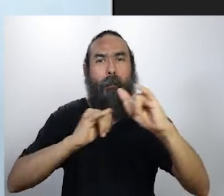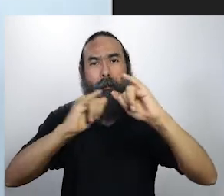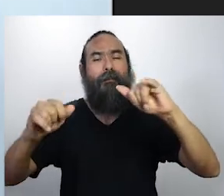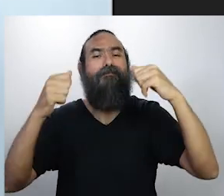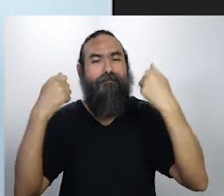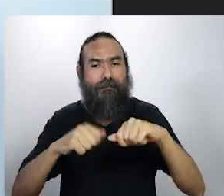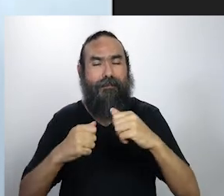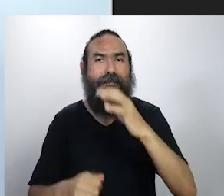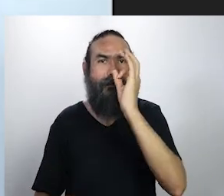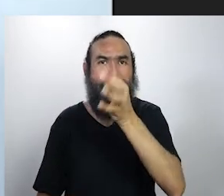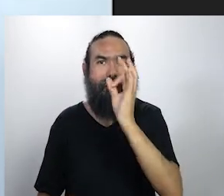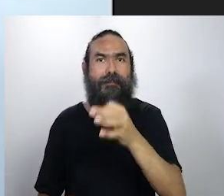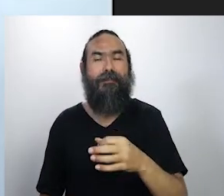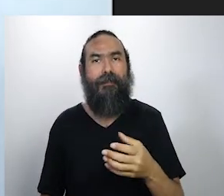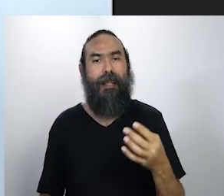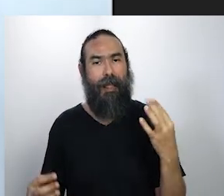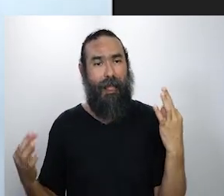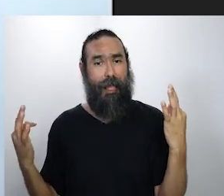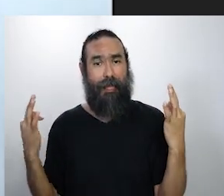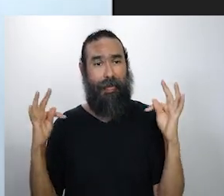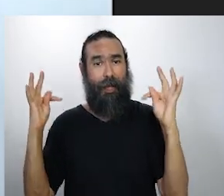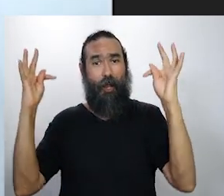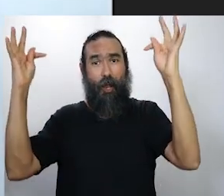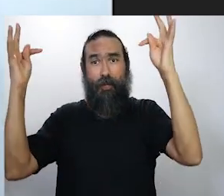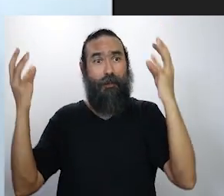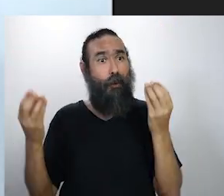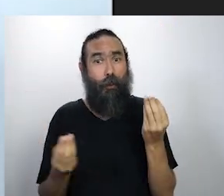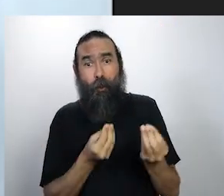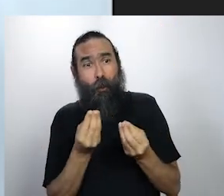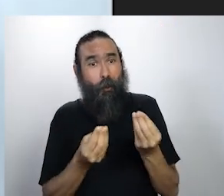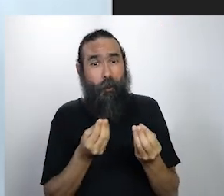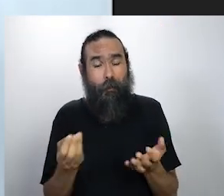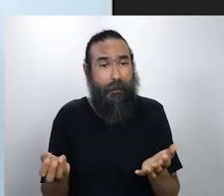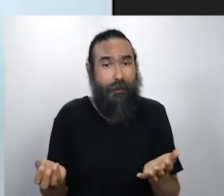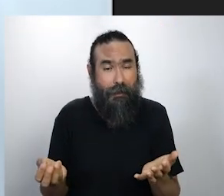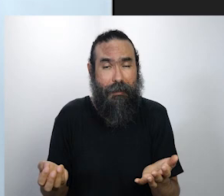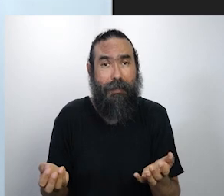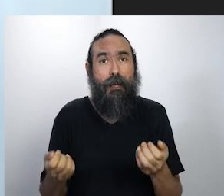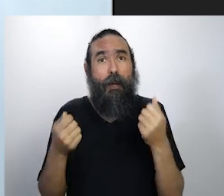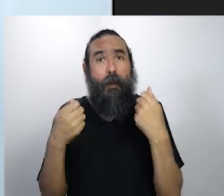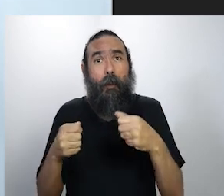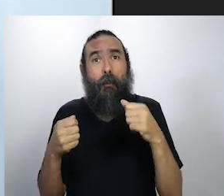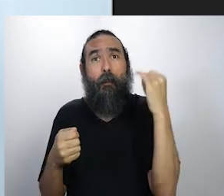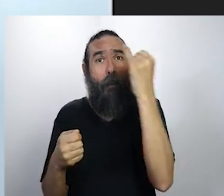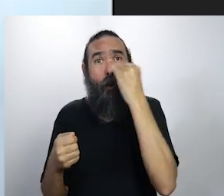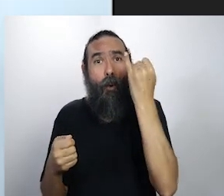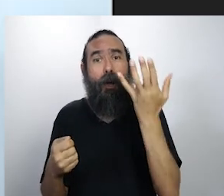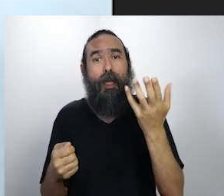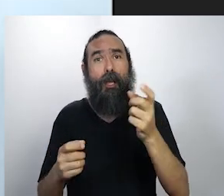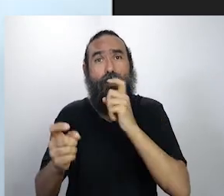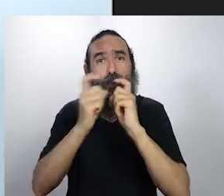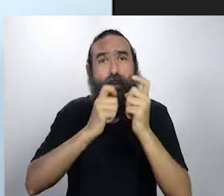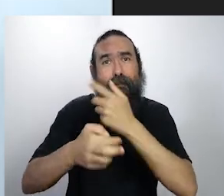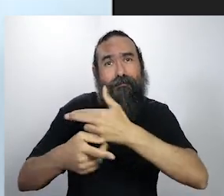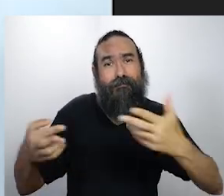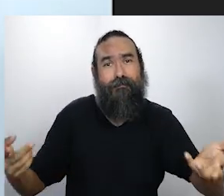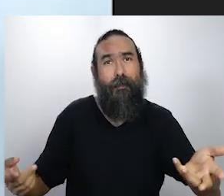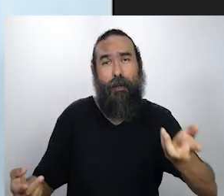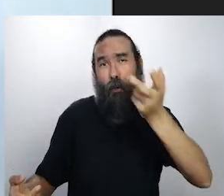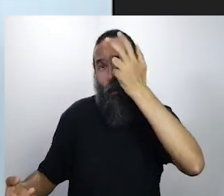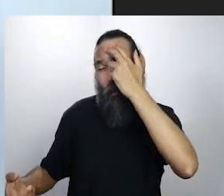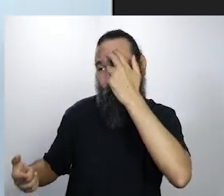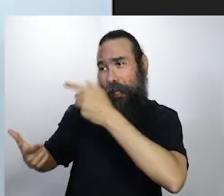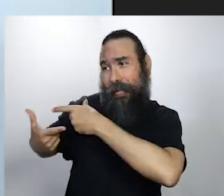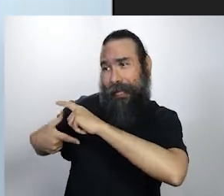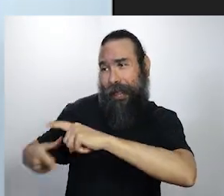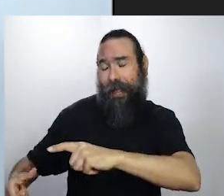temas, inclusive falando da gente, né, de comunidades tradicionais, e aí aqui no Goiás, principalmente, eu falei, por que nós não estamos falando de